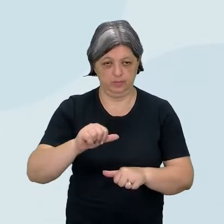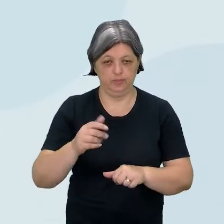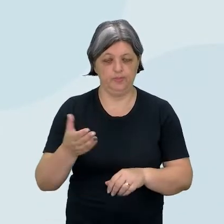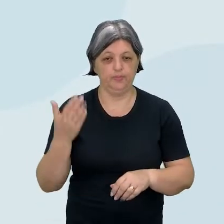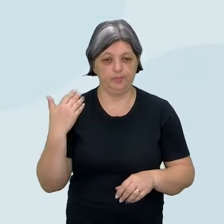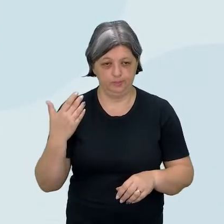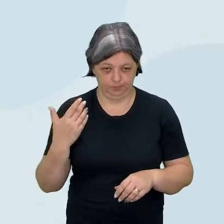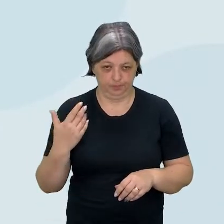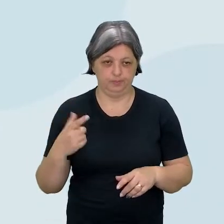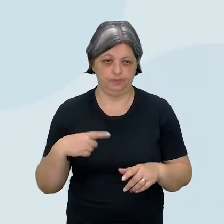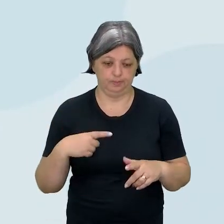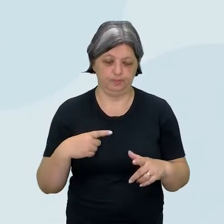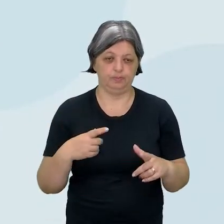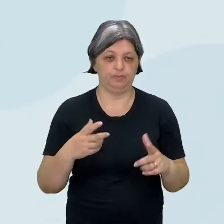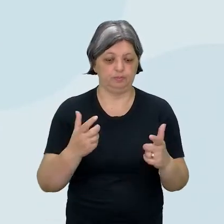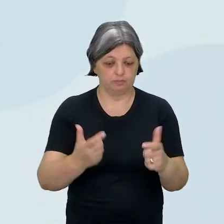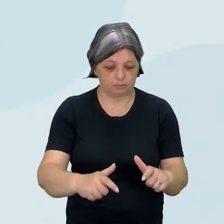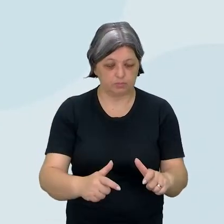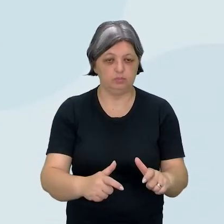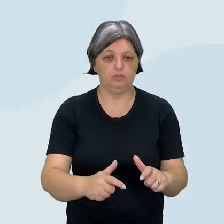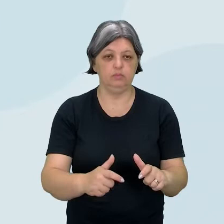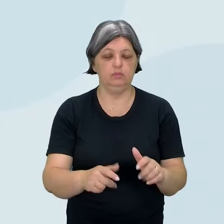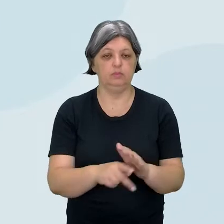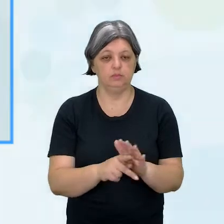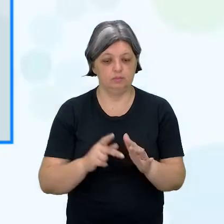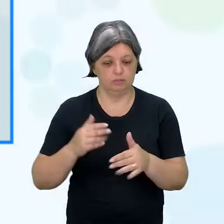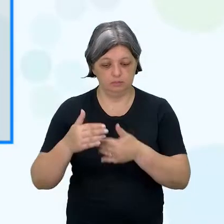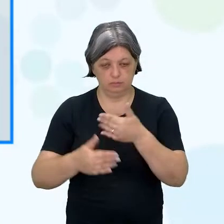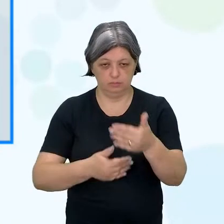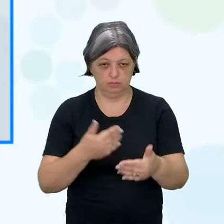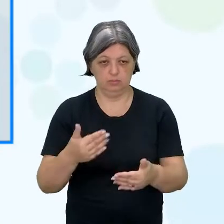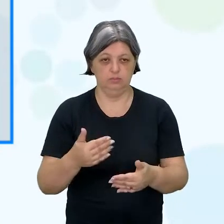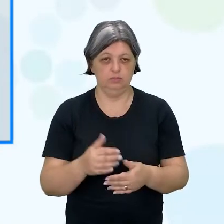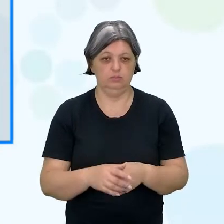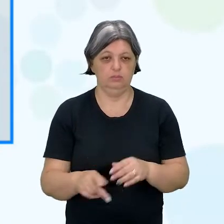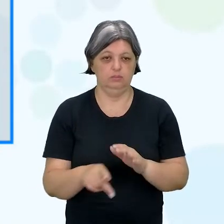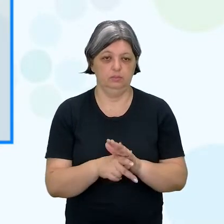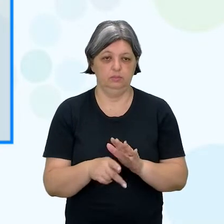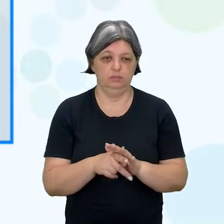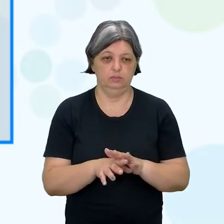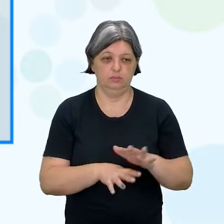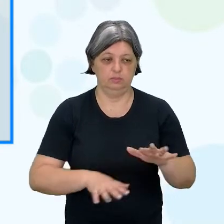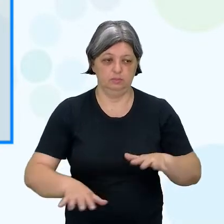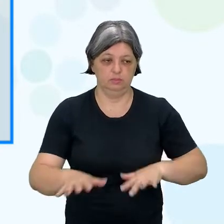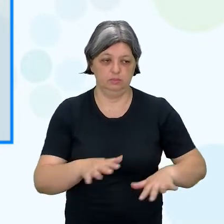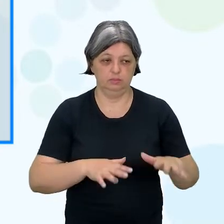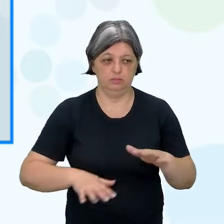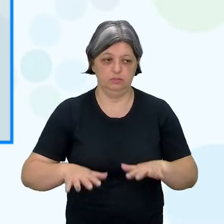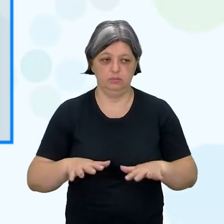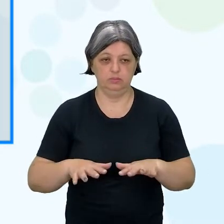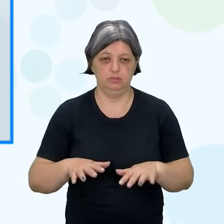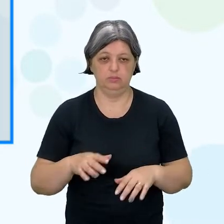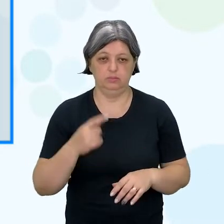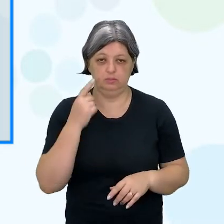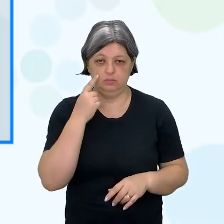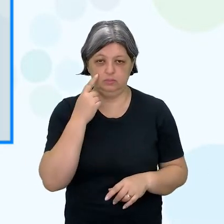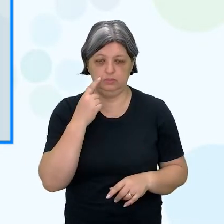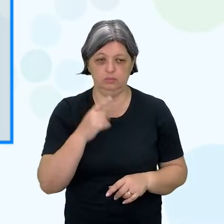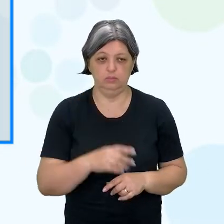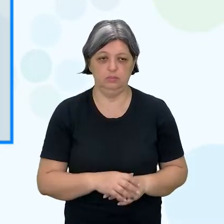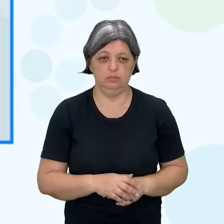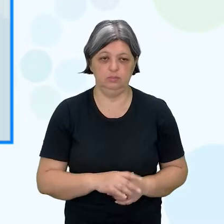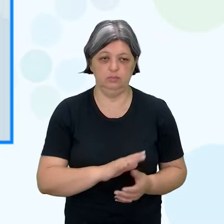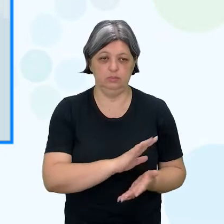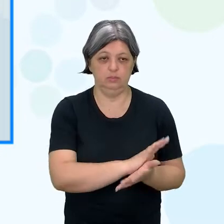uma comunidade. Com esse processo, né, e com essa perturbação, né, onde ocorreu aí por catástrofes